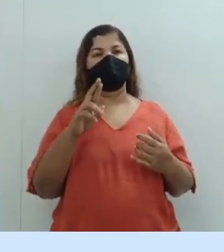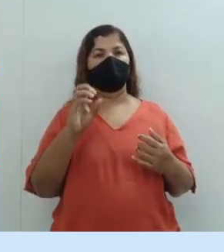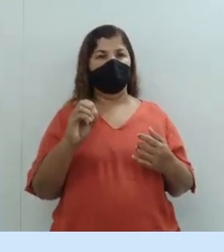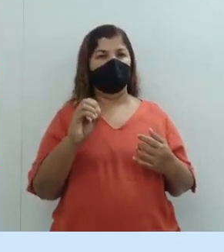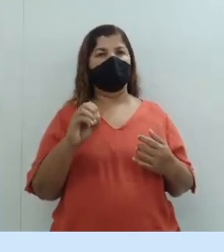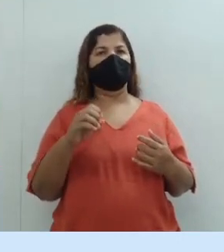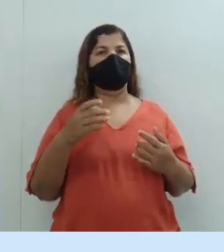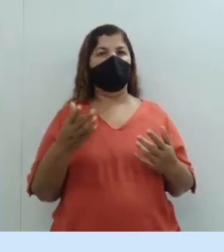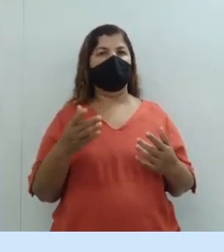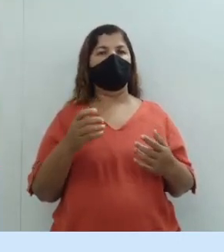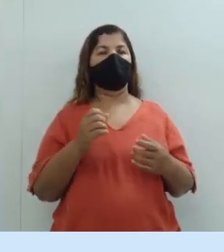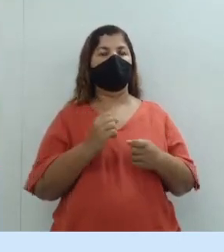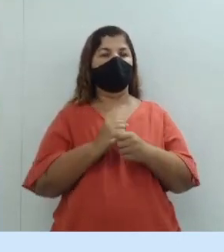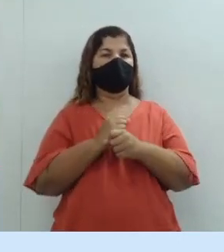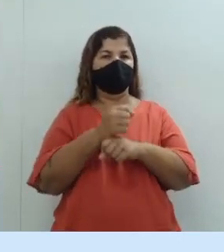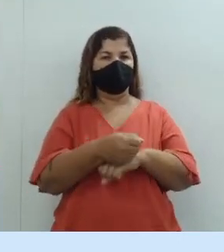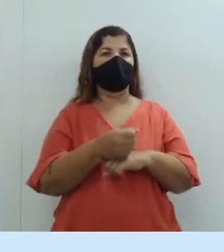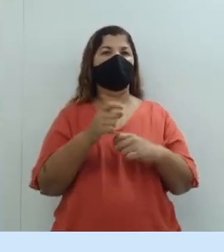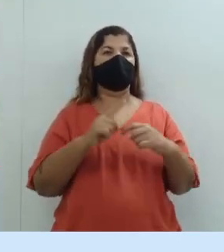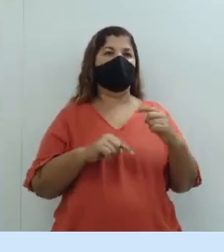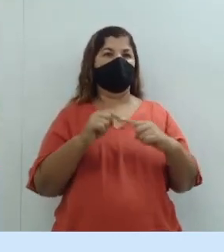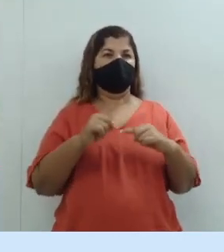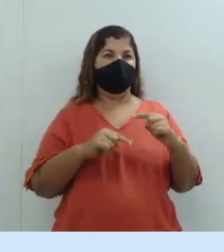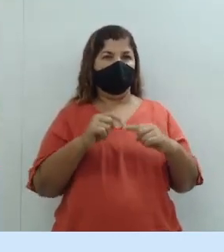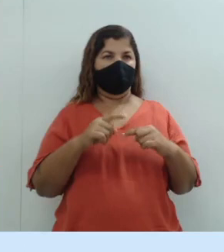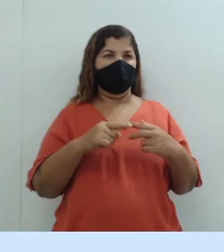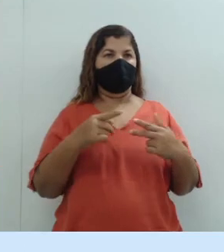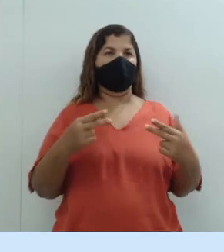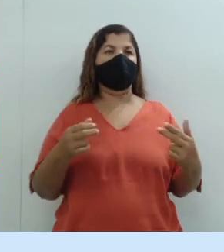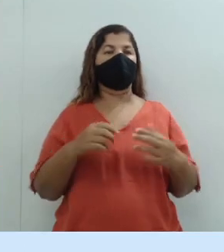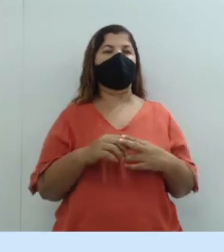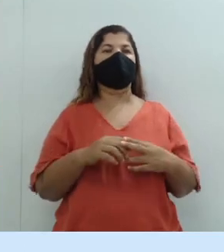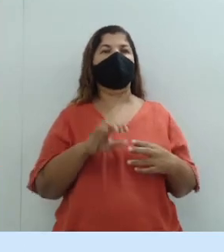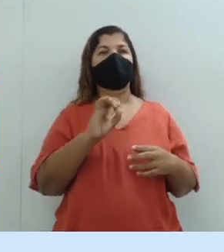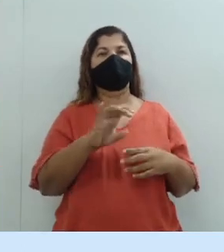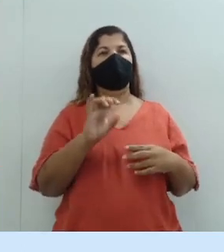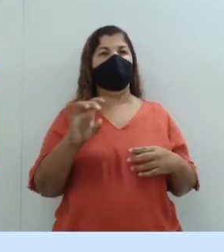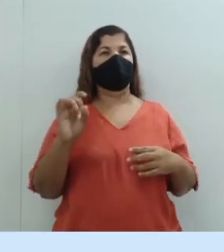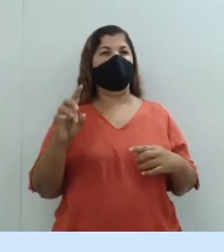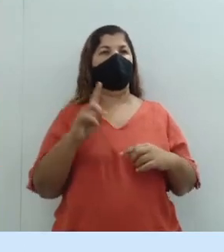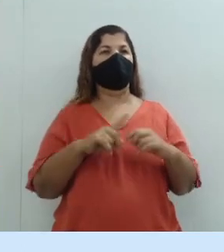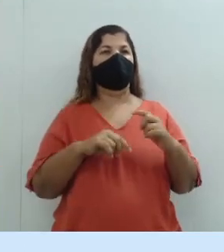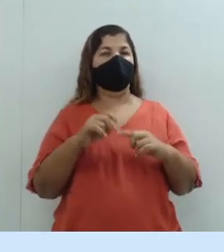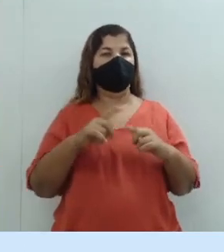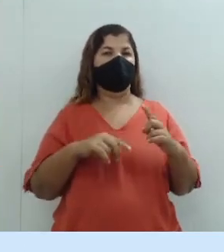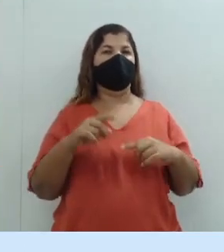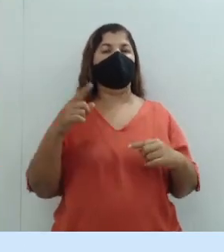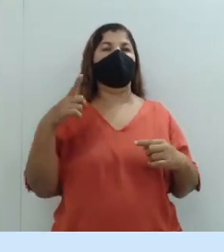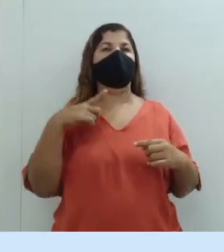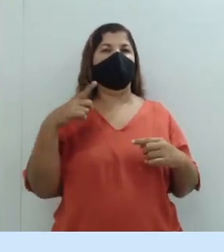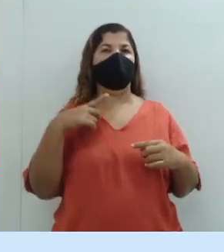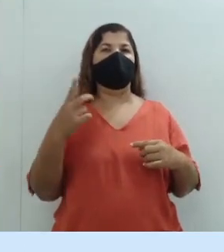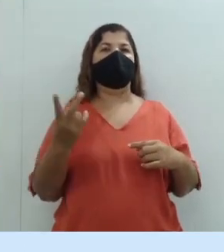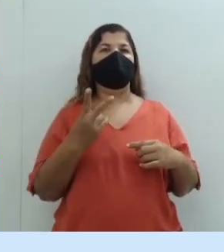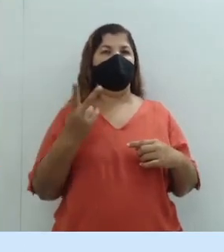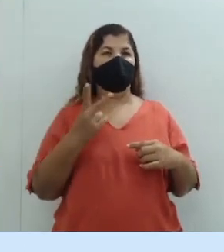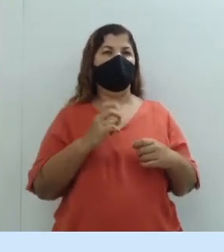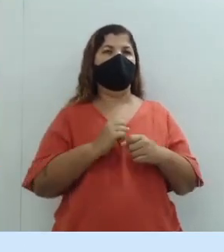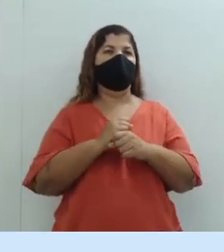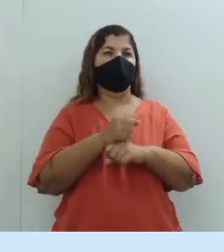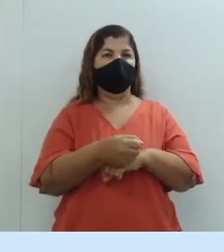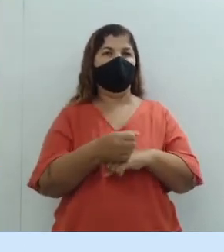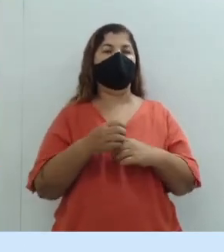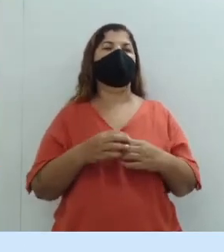do material. Então é importante a gente saber que para cada material eu vou ter um valor aí de resistividade, né? Então